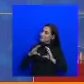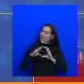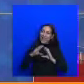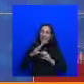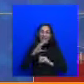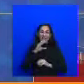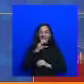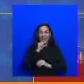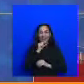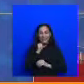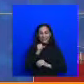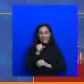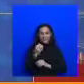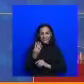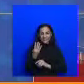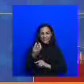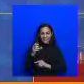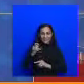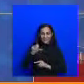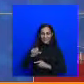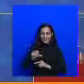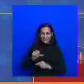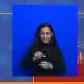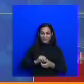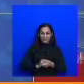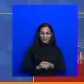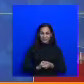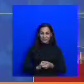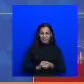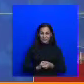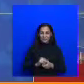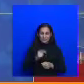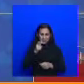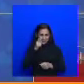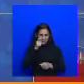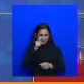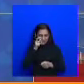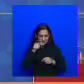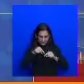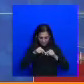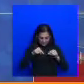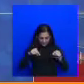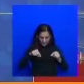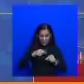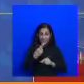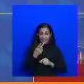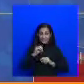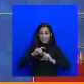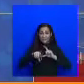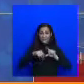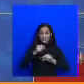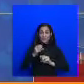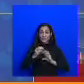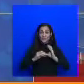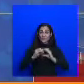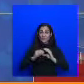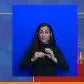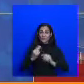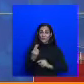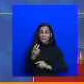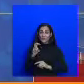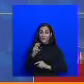laranja 49. Laranja número 49. Vamos conferir. As 20 dezenas sorteadas no